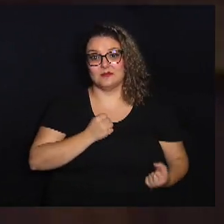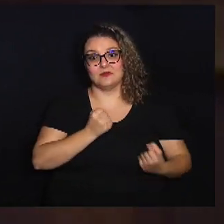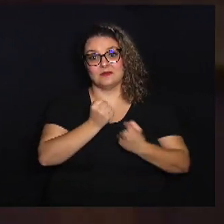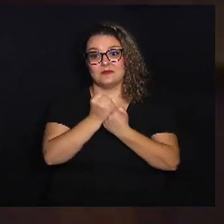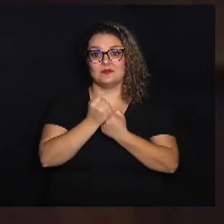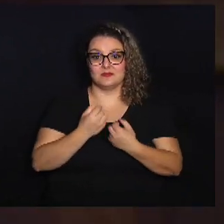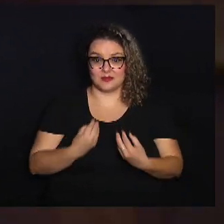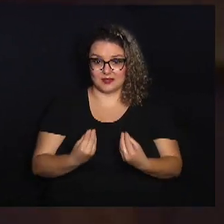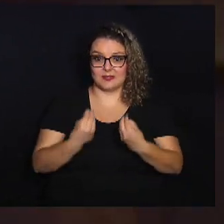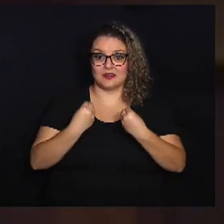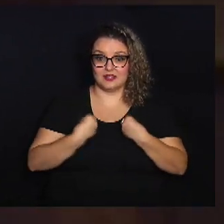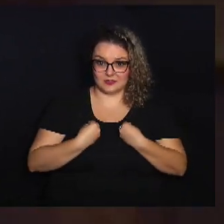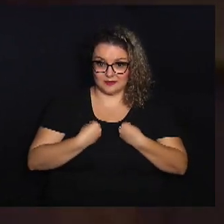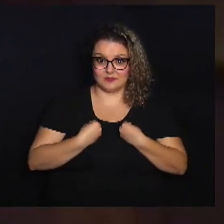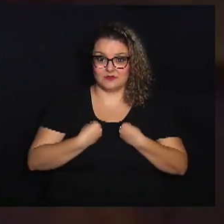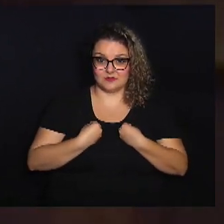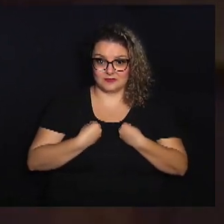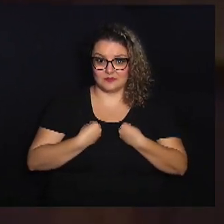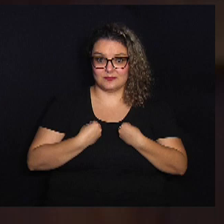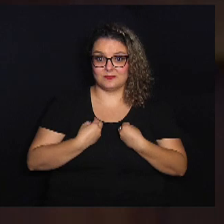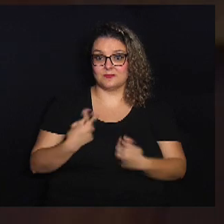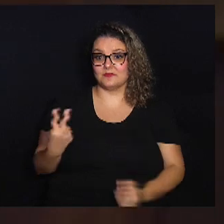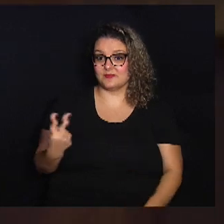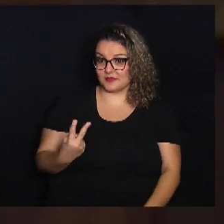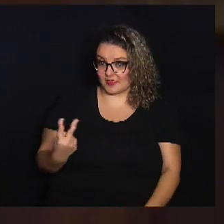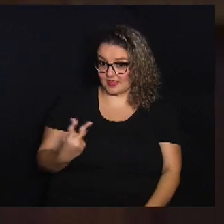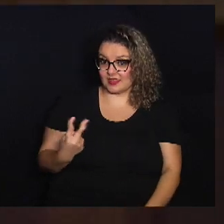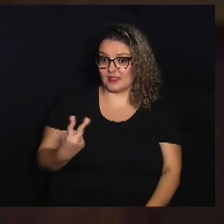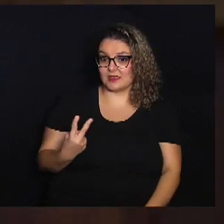deram. E, em segundo,